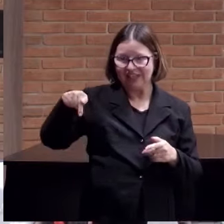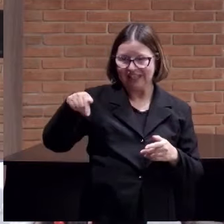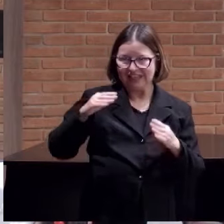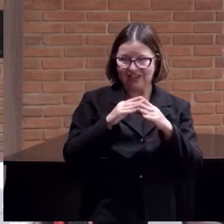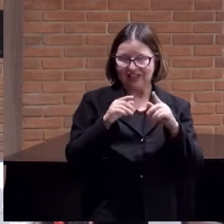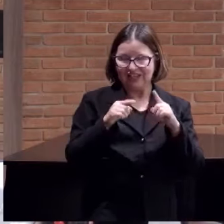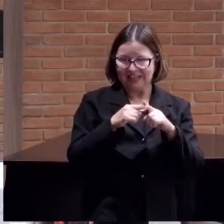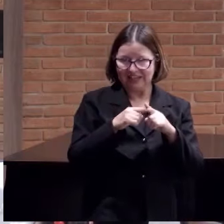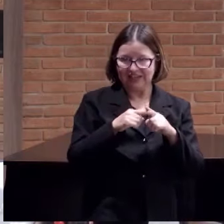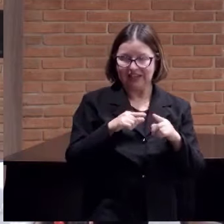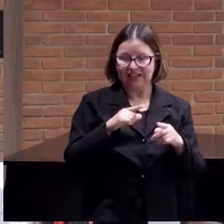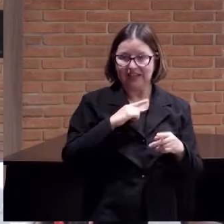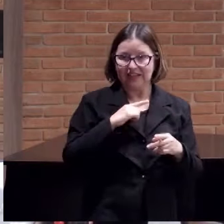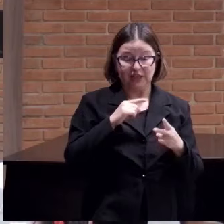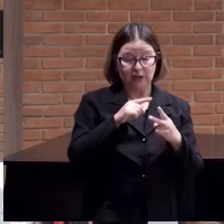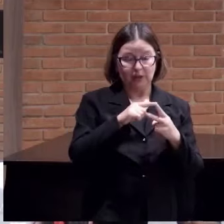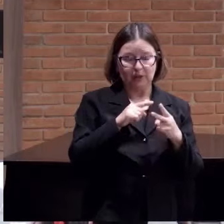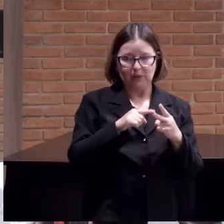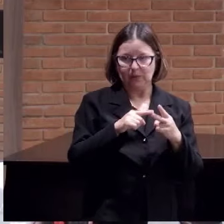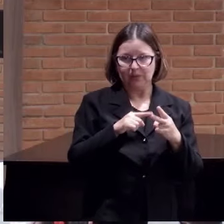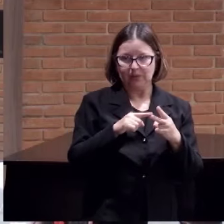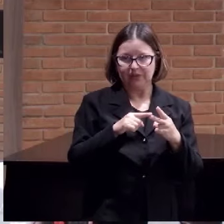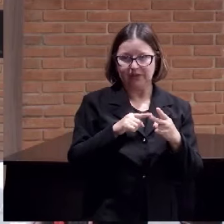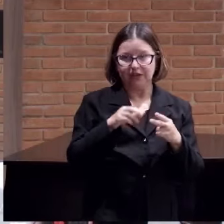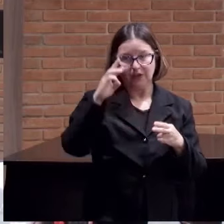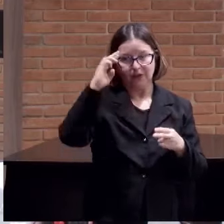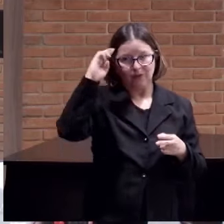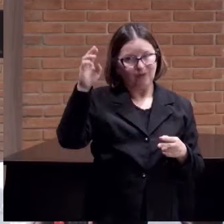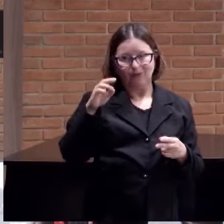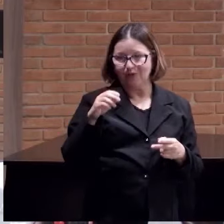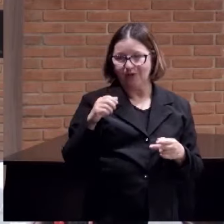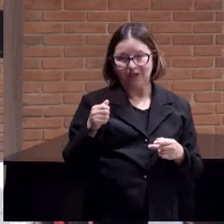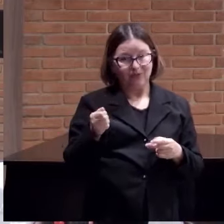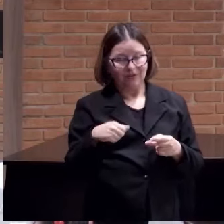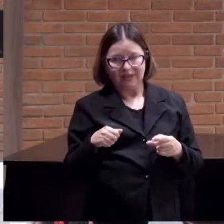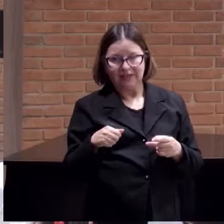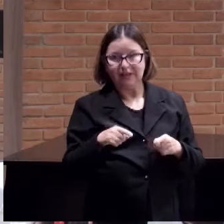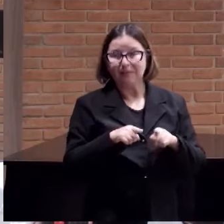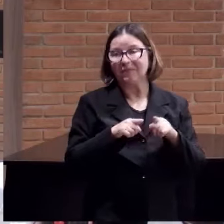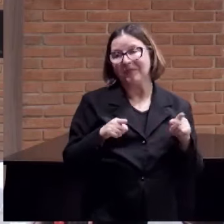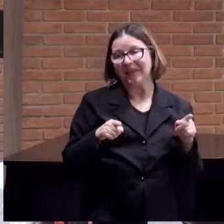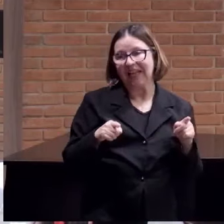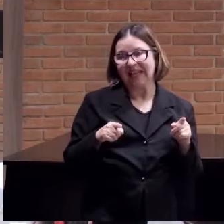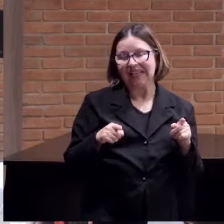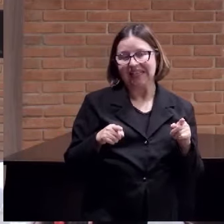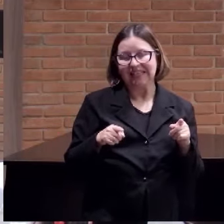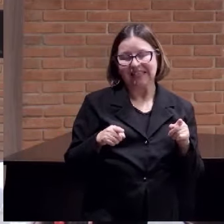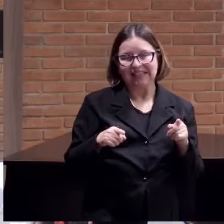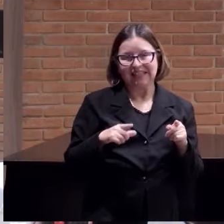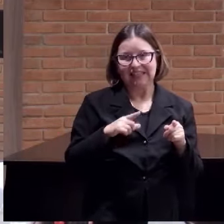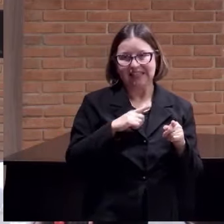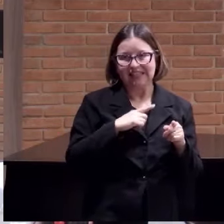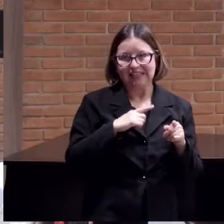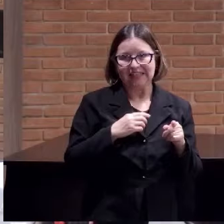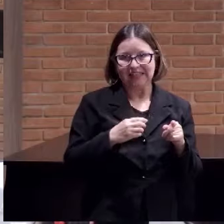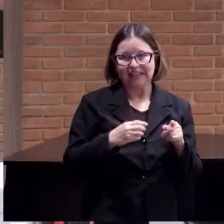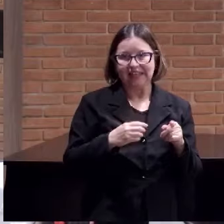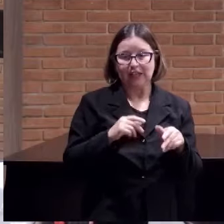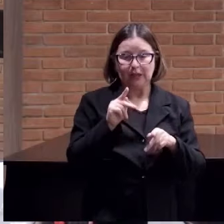Senhor, mas tem a sinagoga de Satanás para fazer o bagaço.